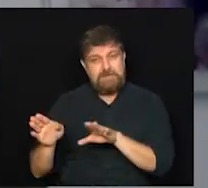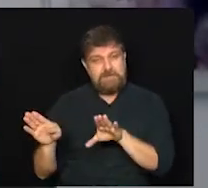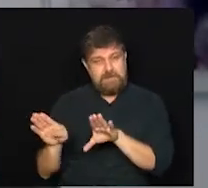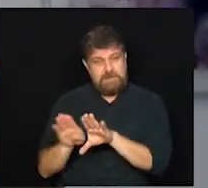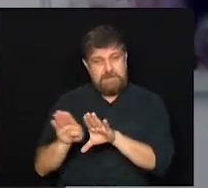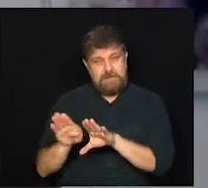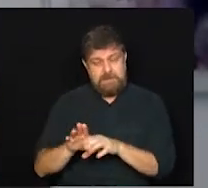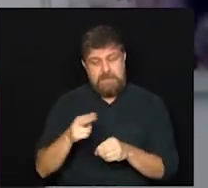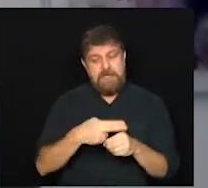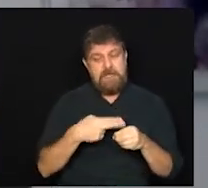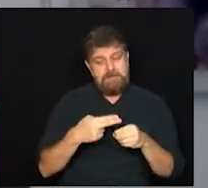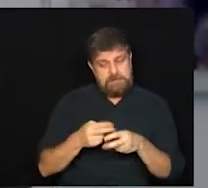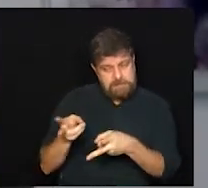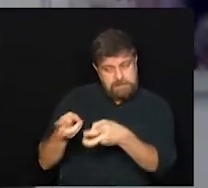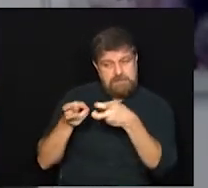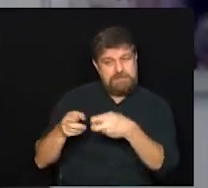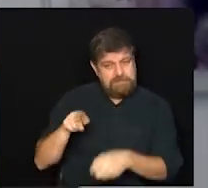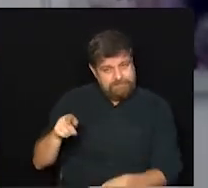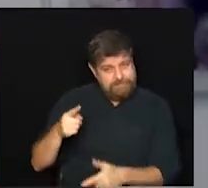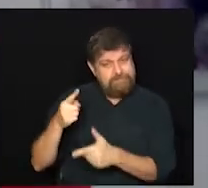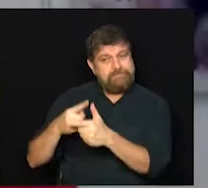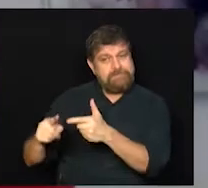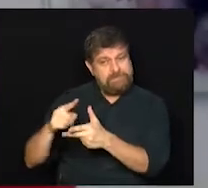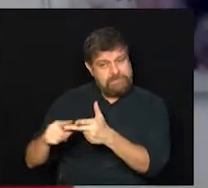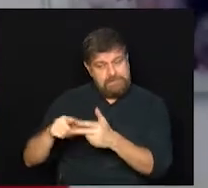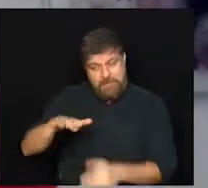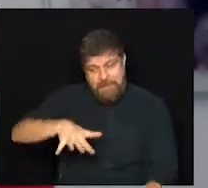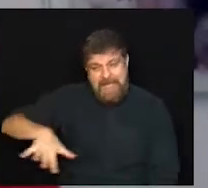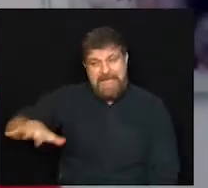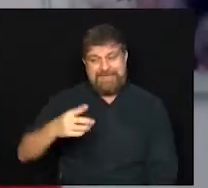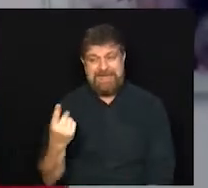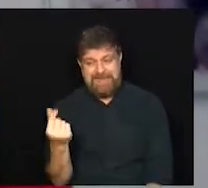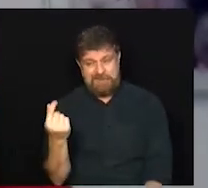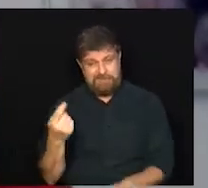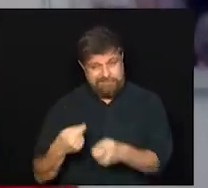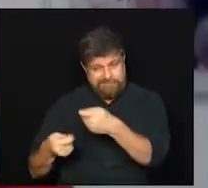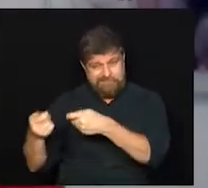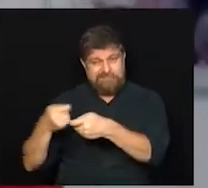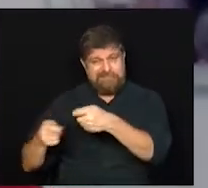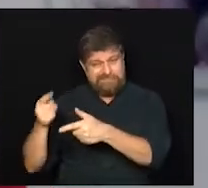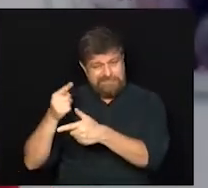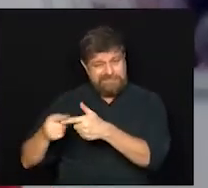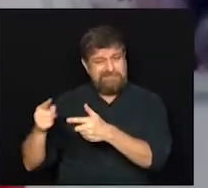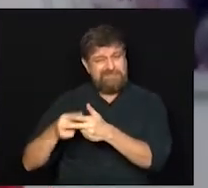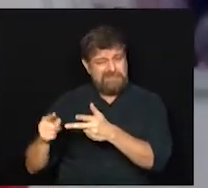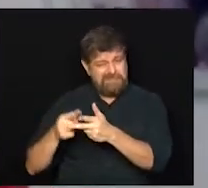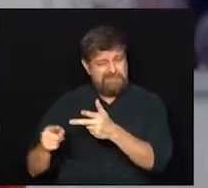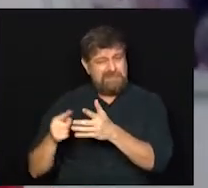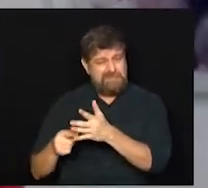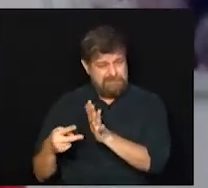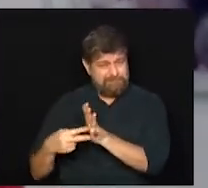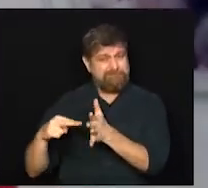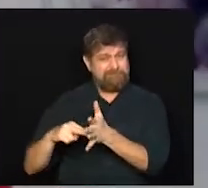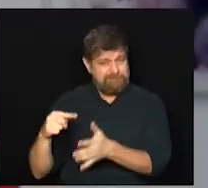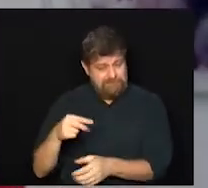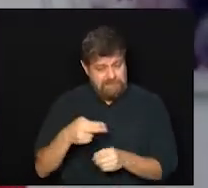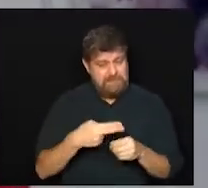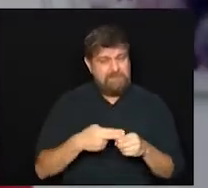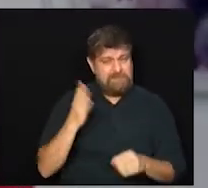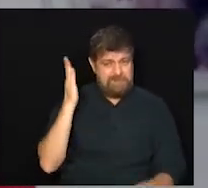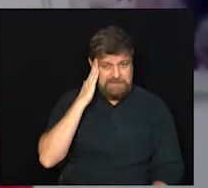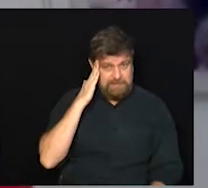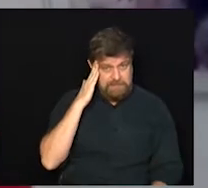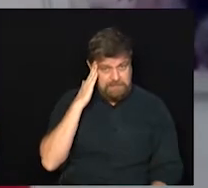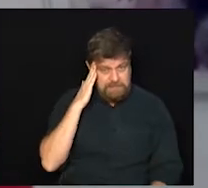ela reconhece o impacto econômico, ela também reconhece o problema que isso significa. Entretanto, ela acha que a saúde